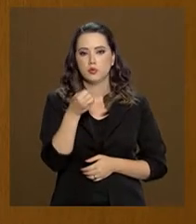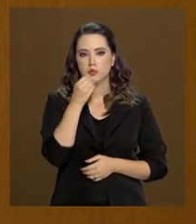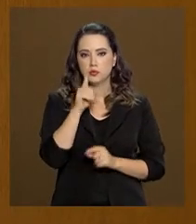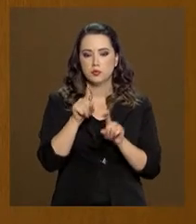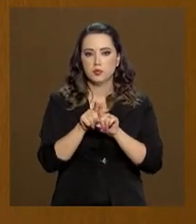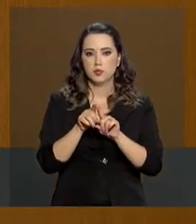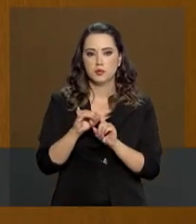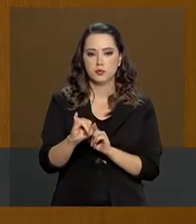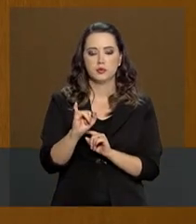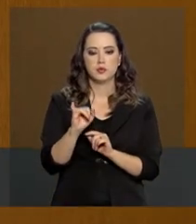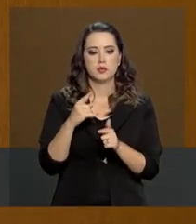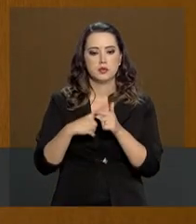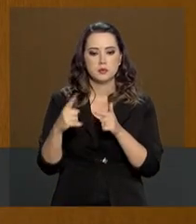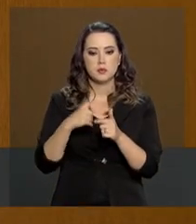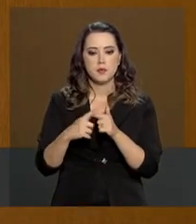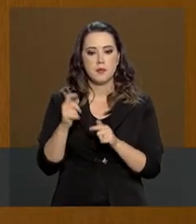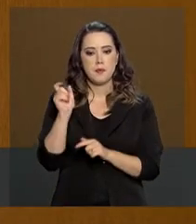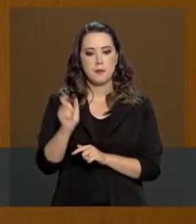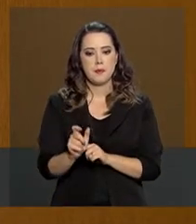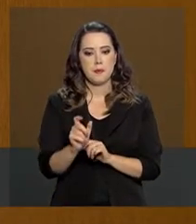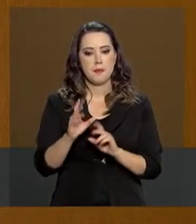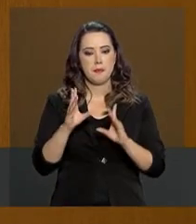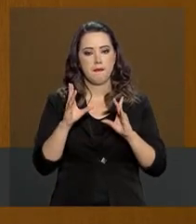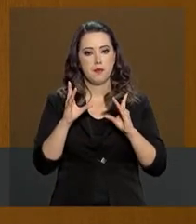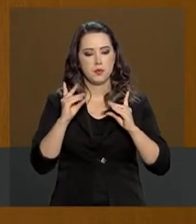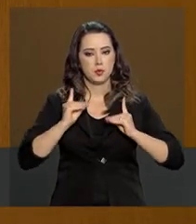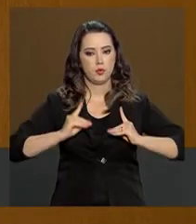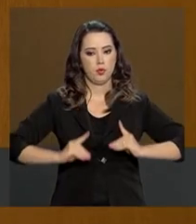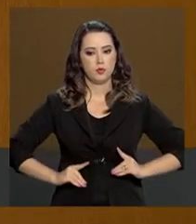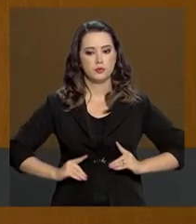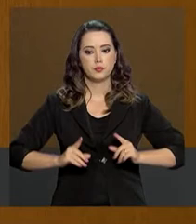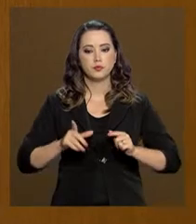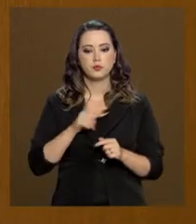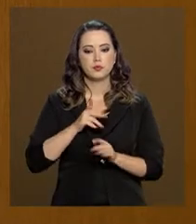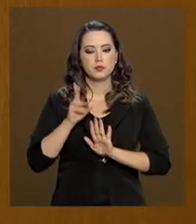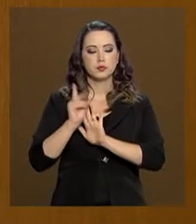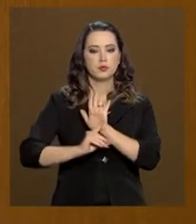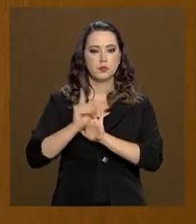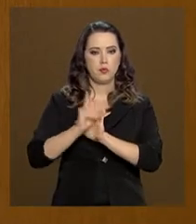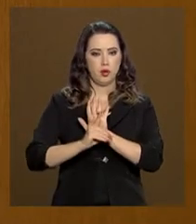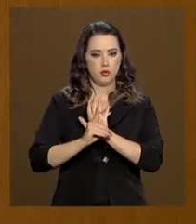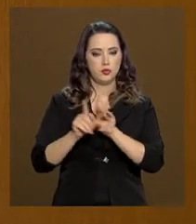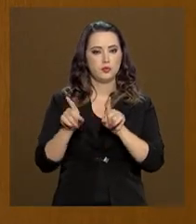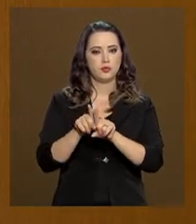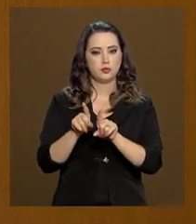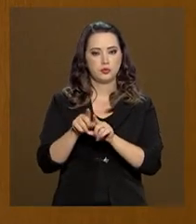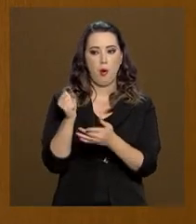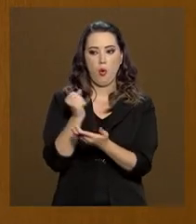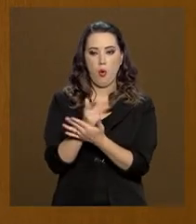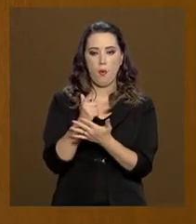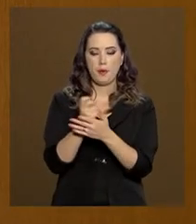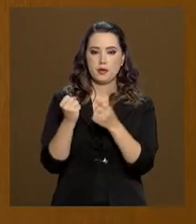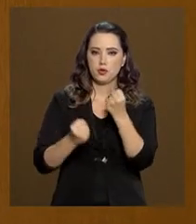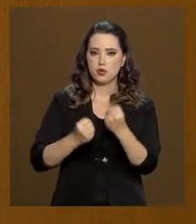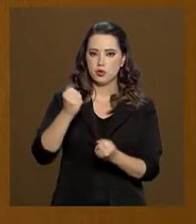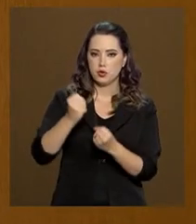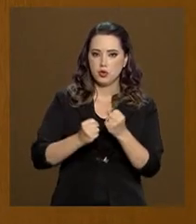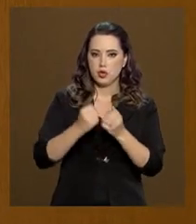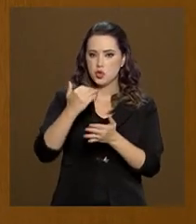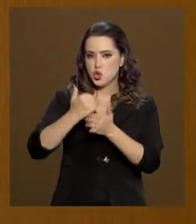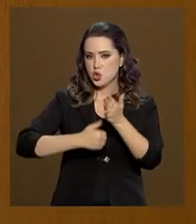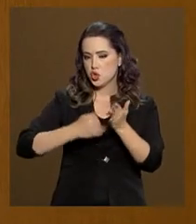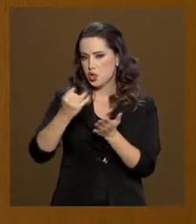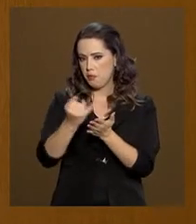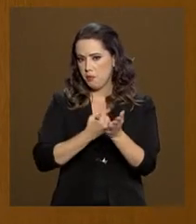sequela é a pessoa com deficiência ela tem direito por exemplo a aquisição de veículos com isenção